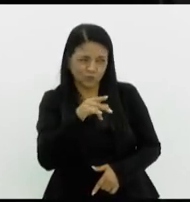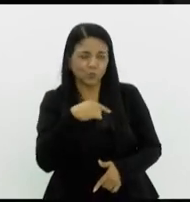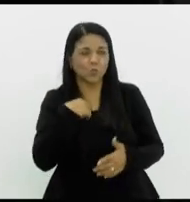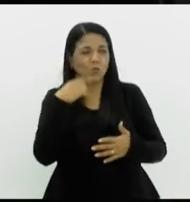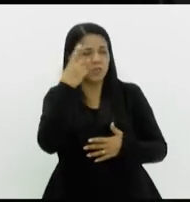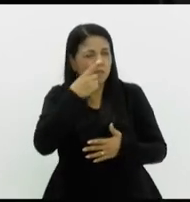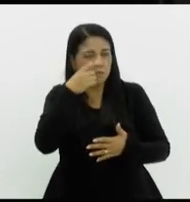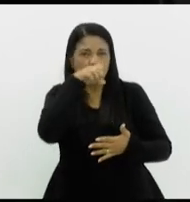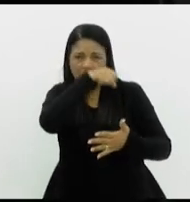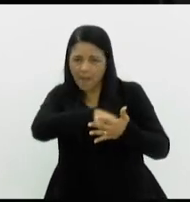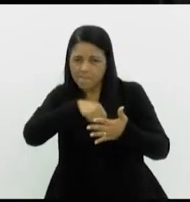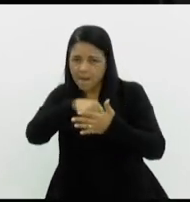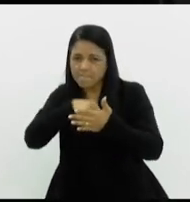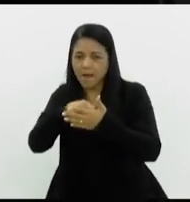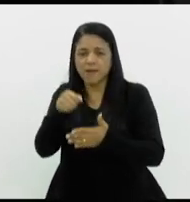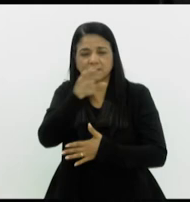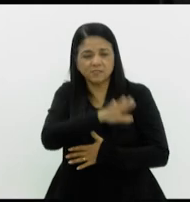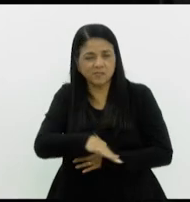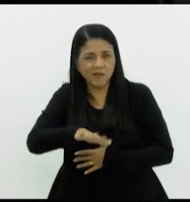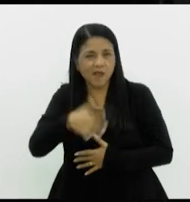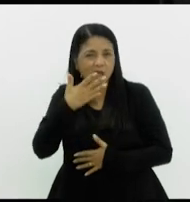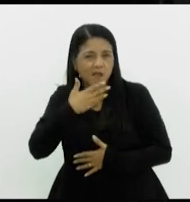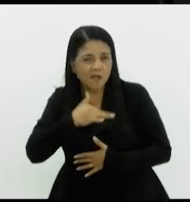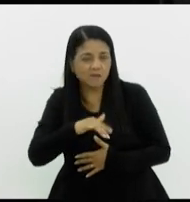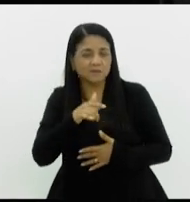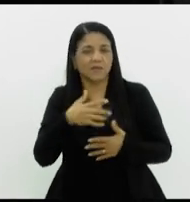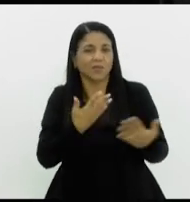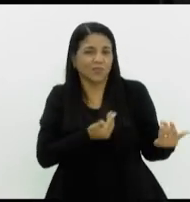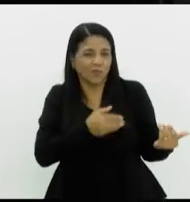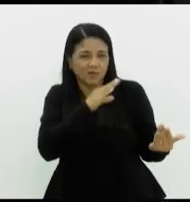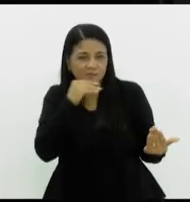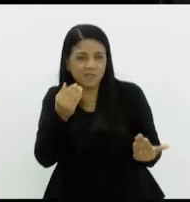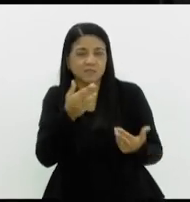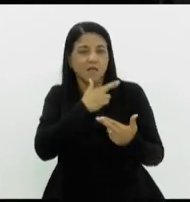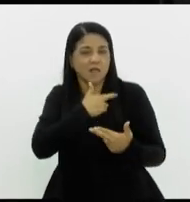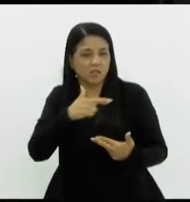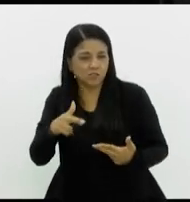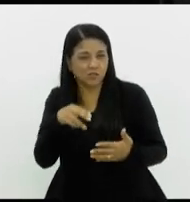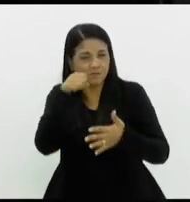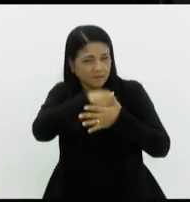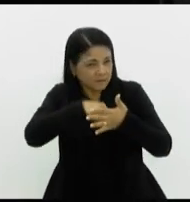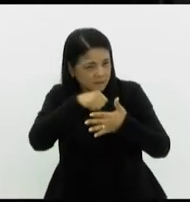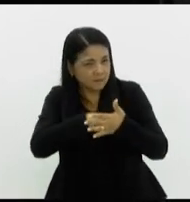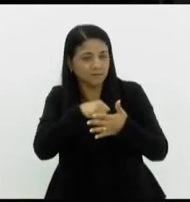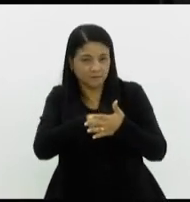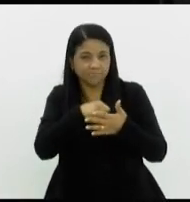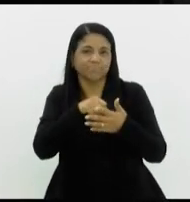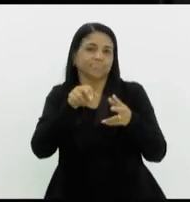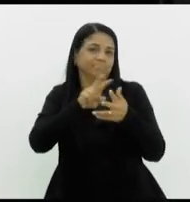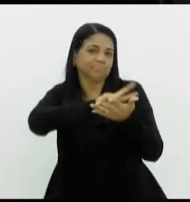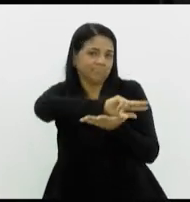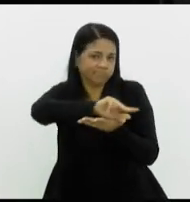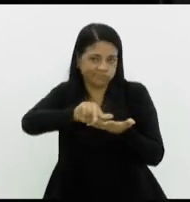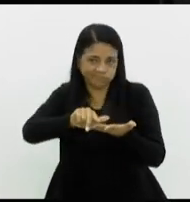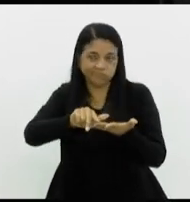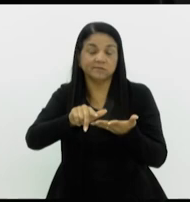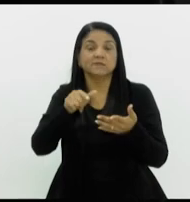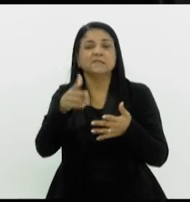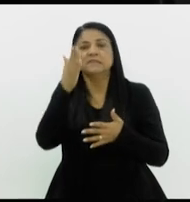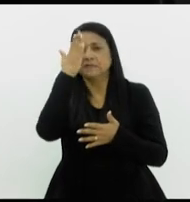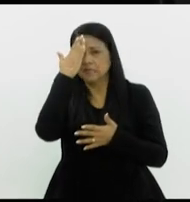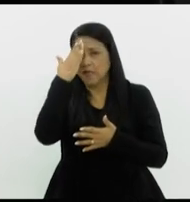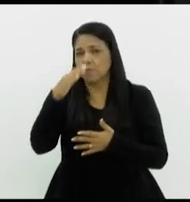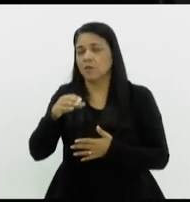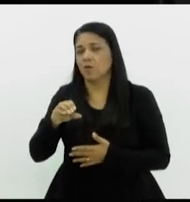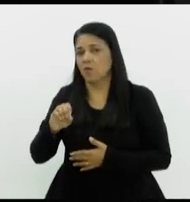causas da infância, da adolescência, religiosa, enfim, sabe muito bem que muitas organizações